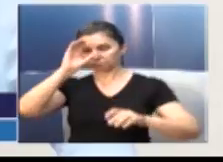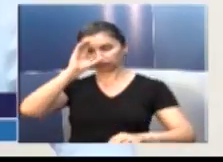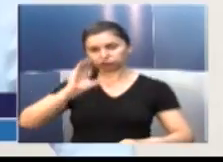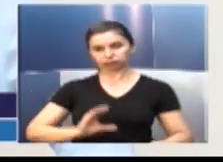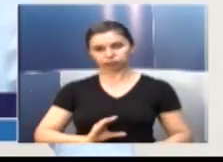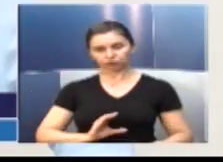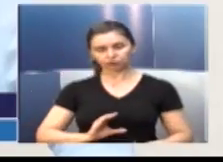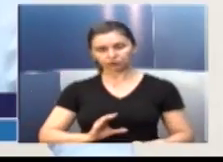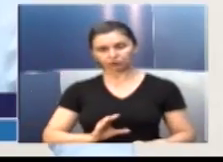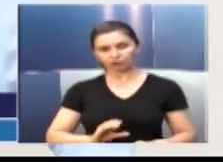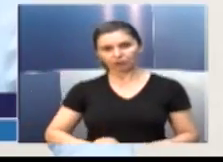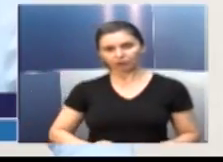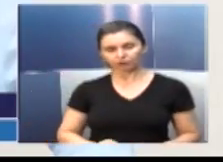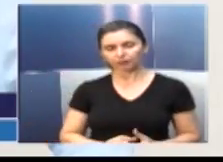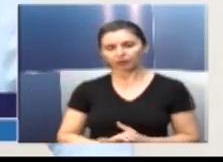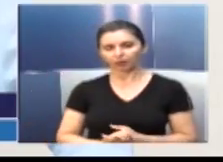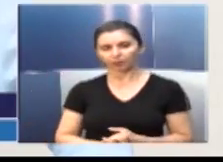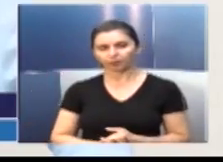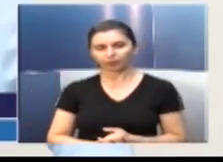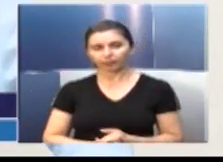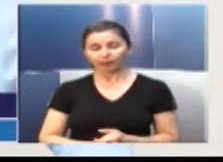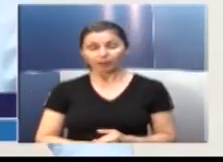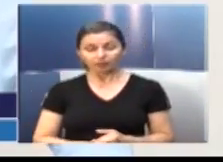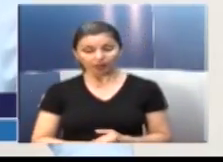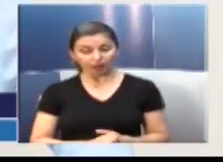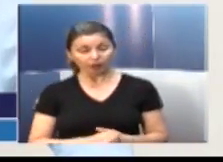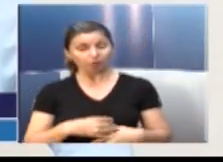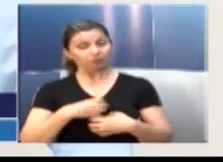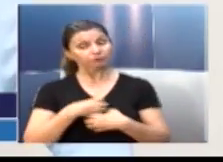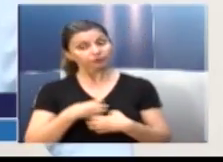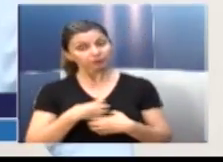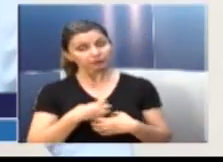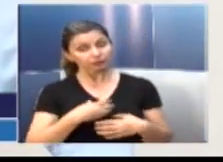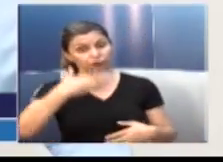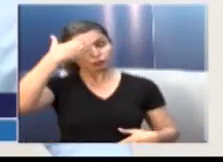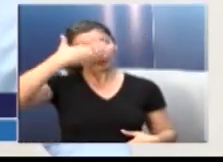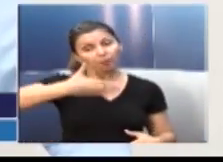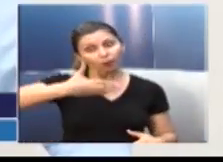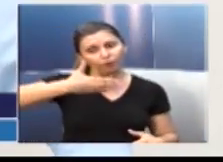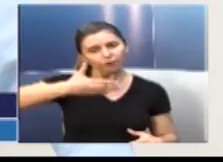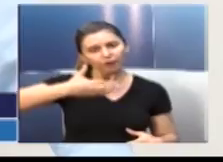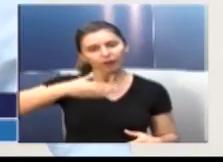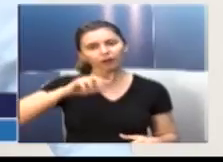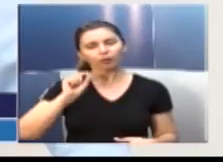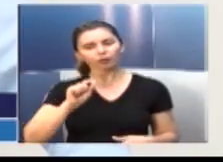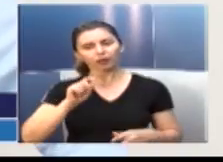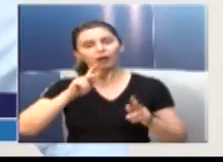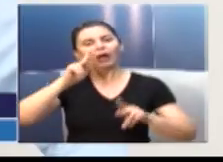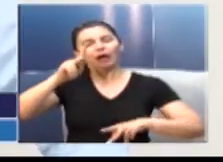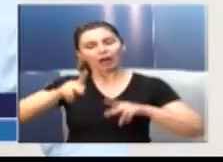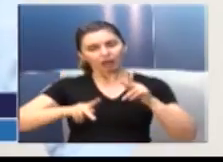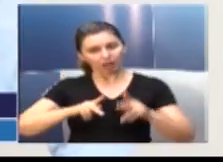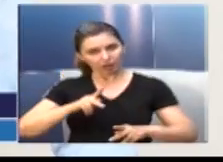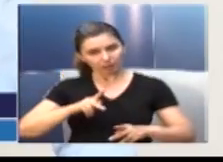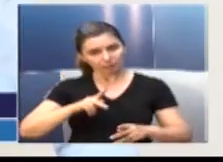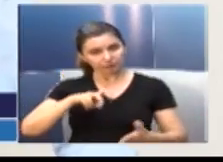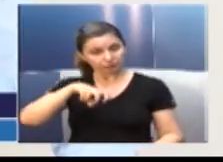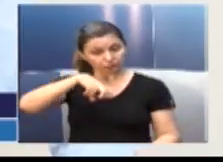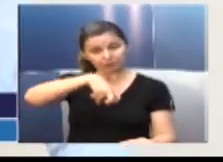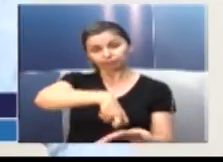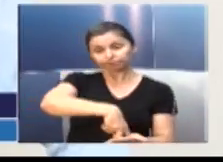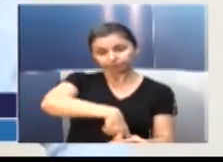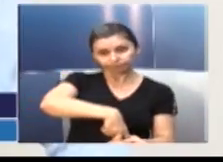É uma forma de nós provarmos que aqueles que, ora, se foram penalizados ou se